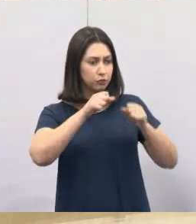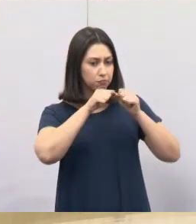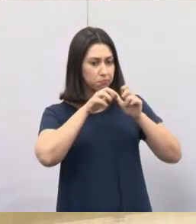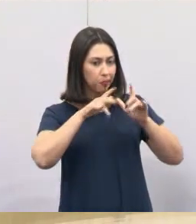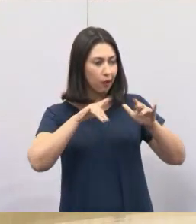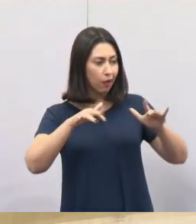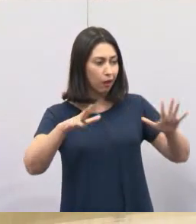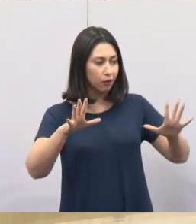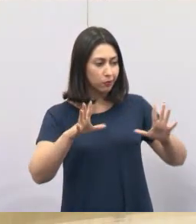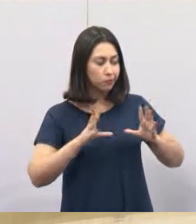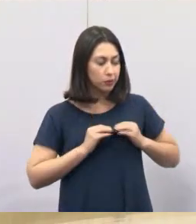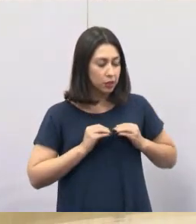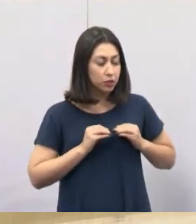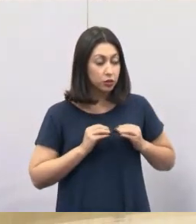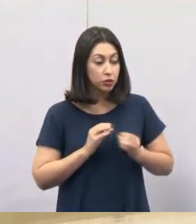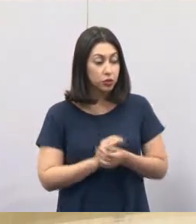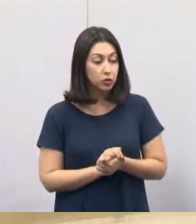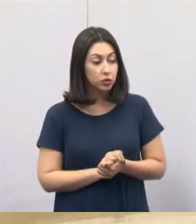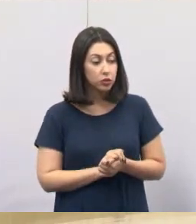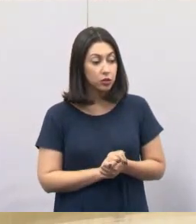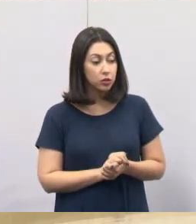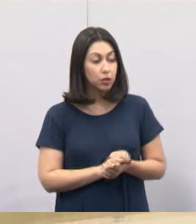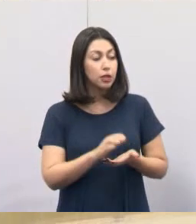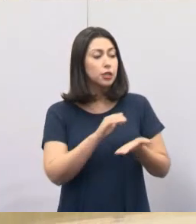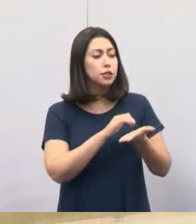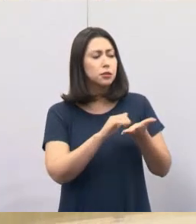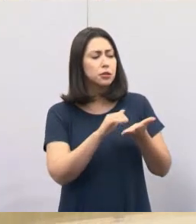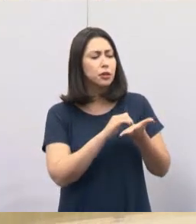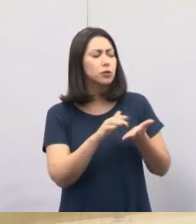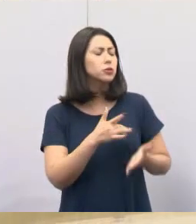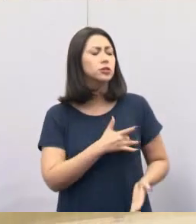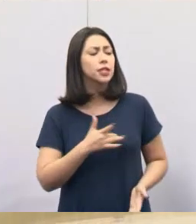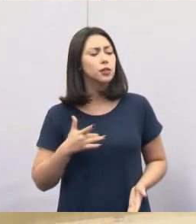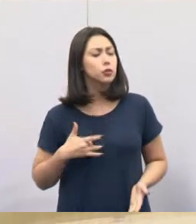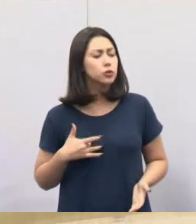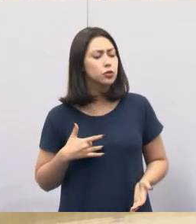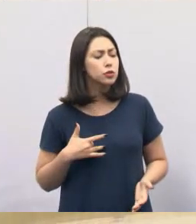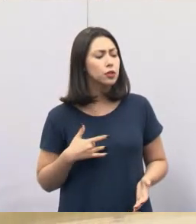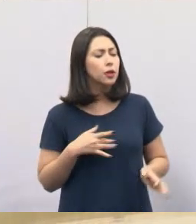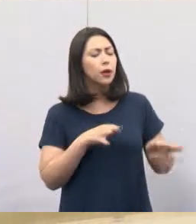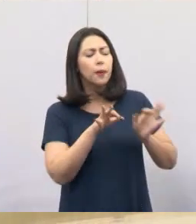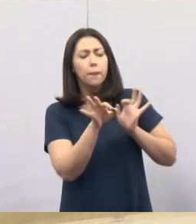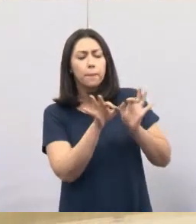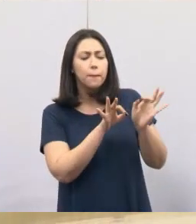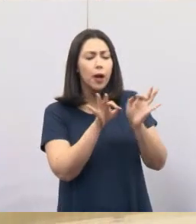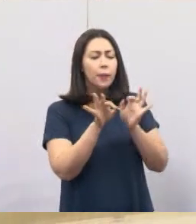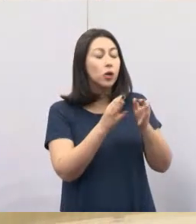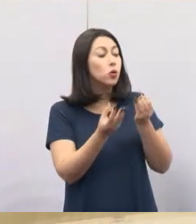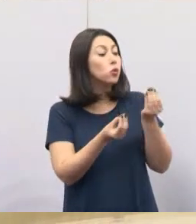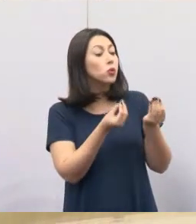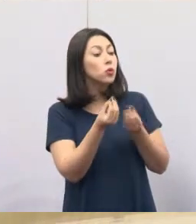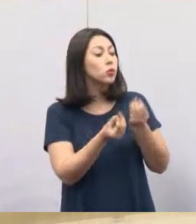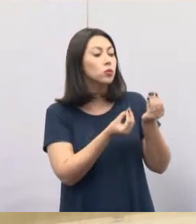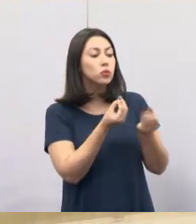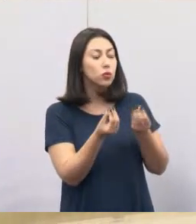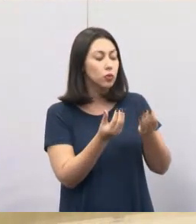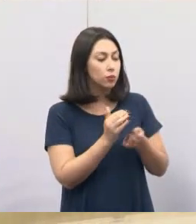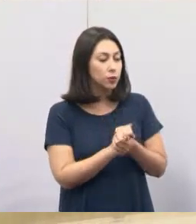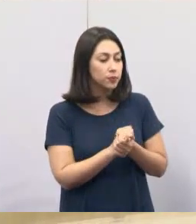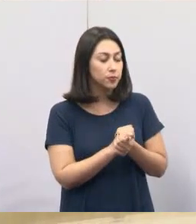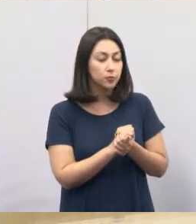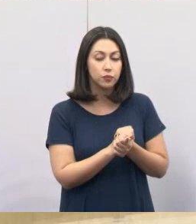BQ.1 da Covid-19, como a Secretaria de Saúde de Jacareí tem se preparado para atender essa eventual